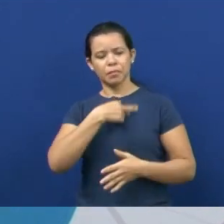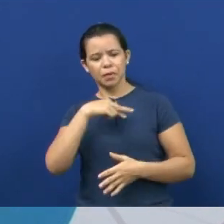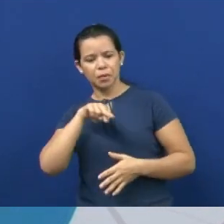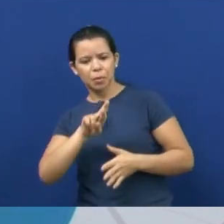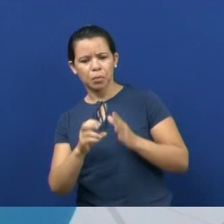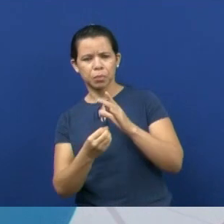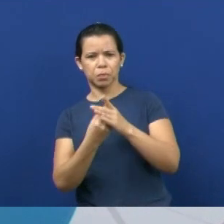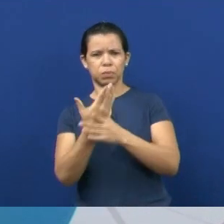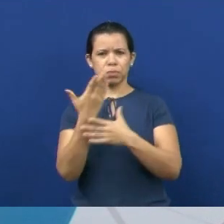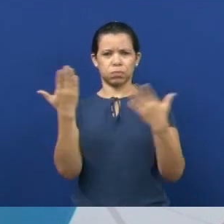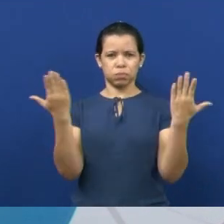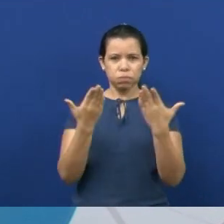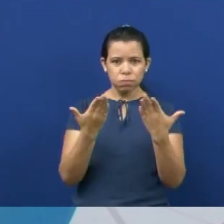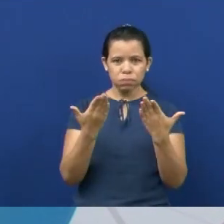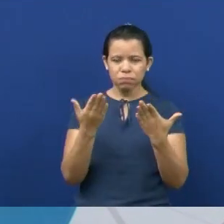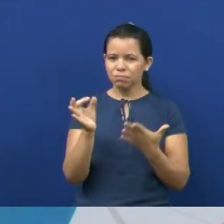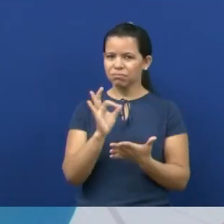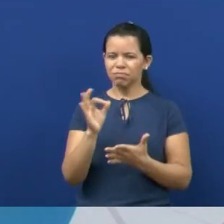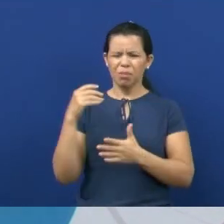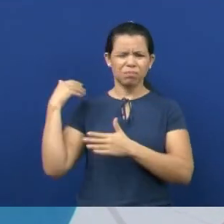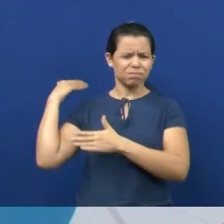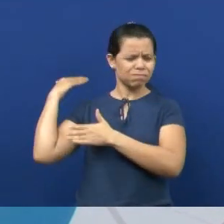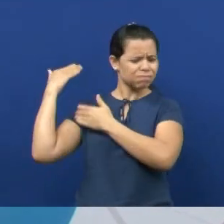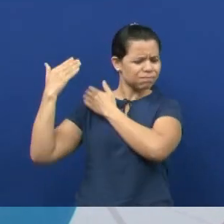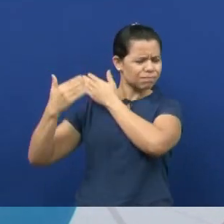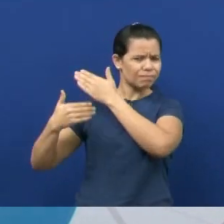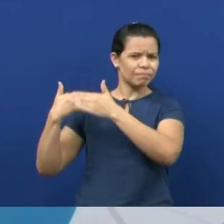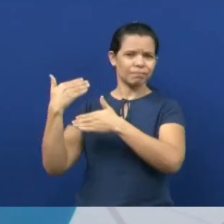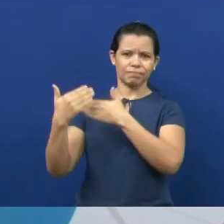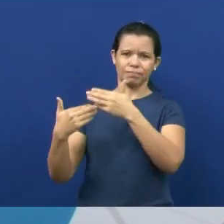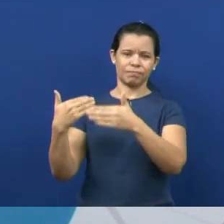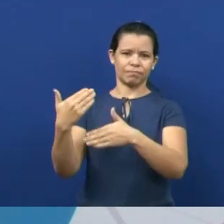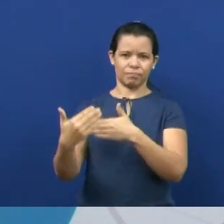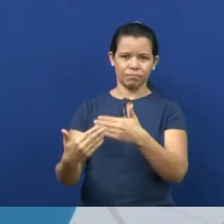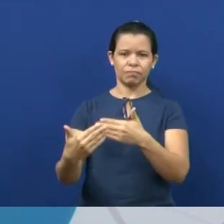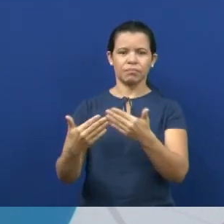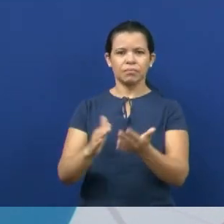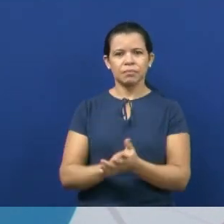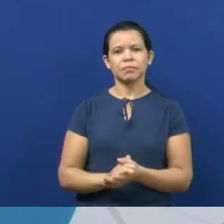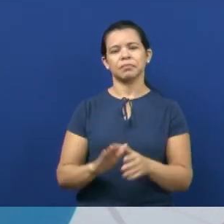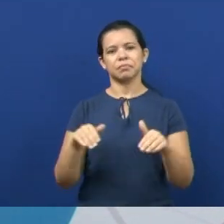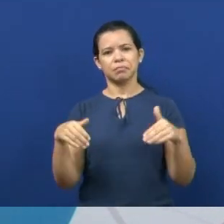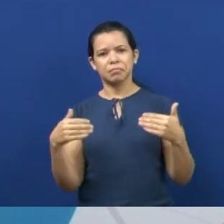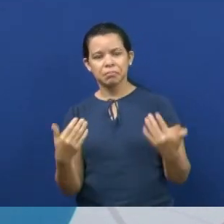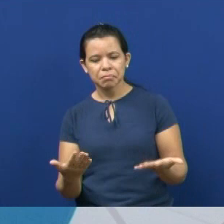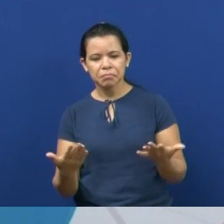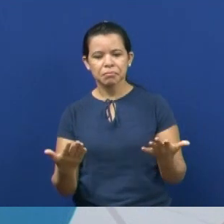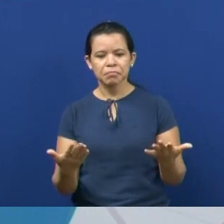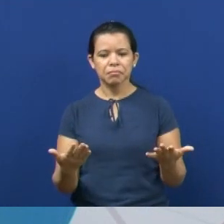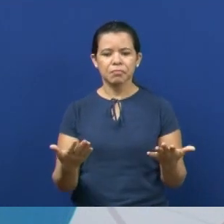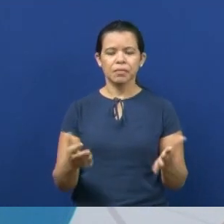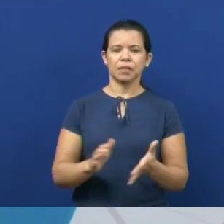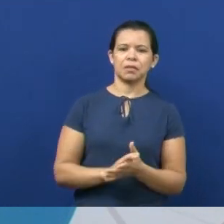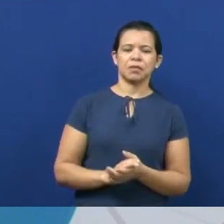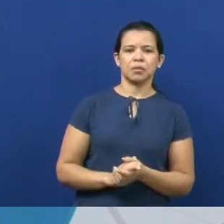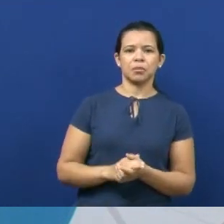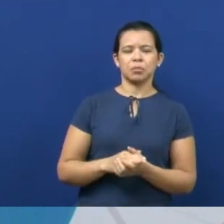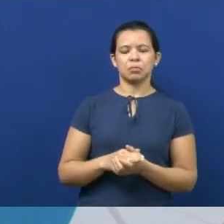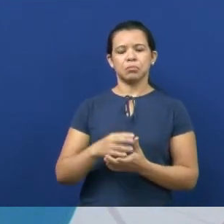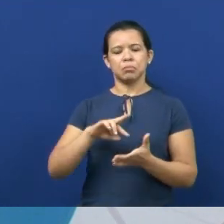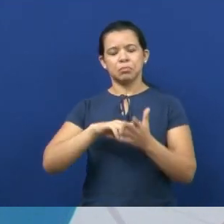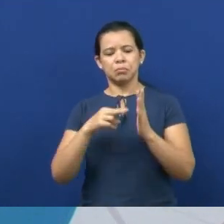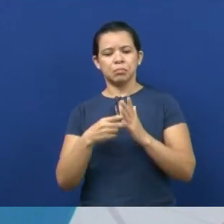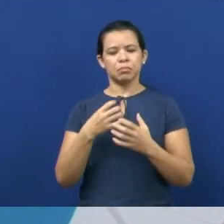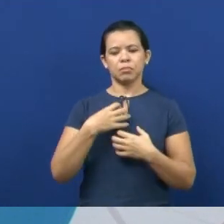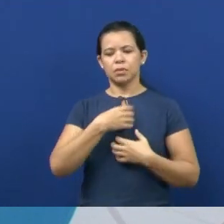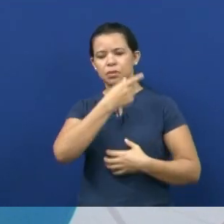origem, elas têm uma sequência. E esses aspectos estruturantes são as formas das pessoas verem o mundo,